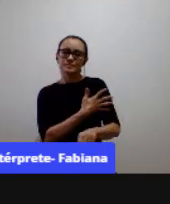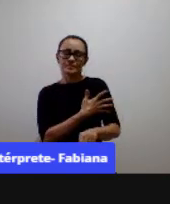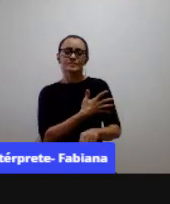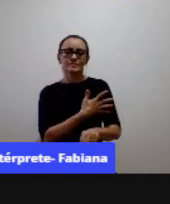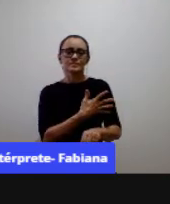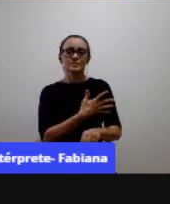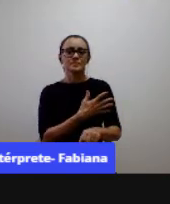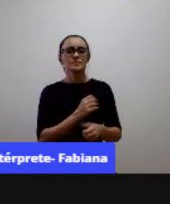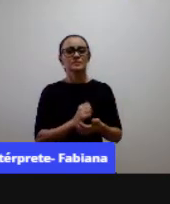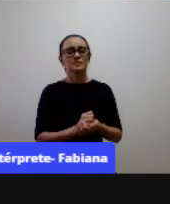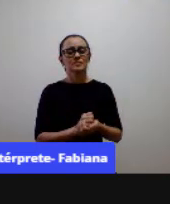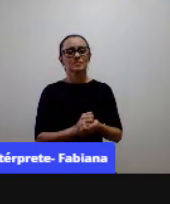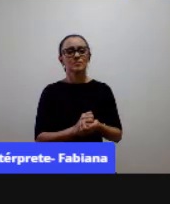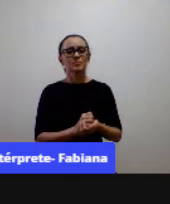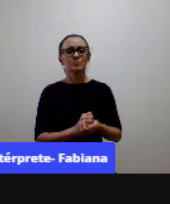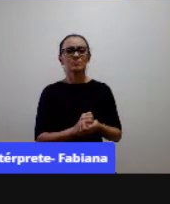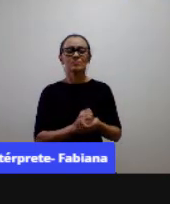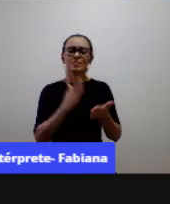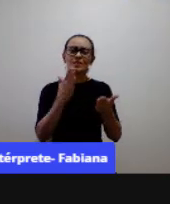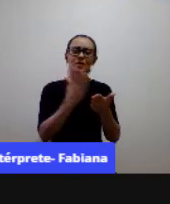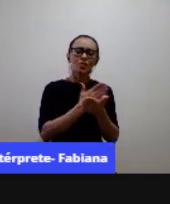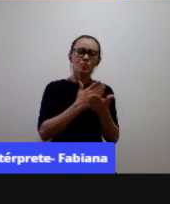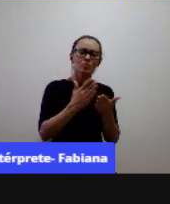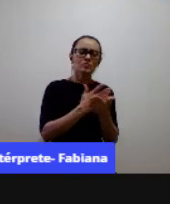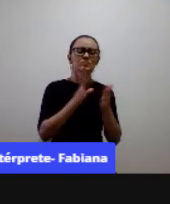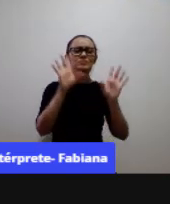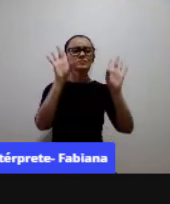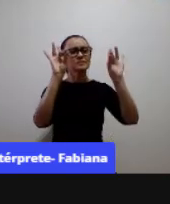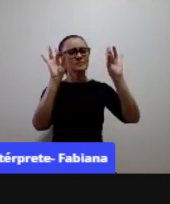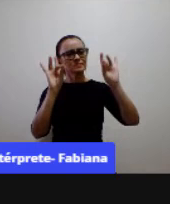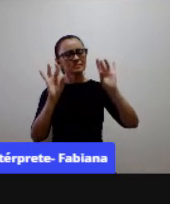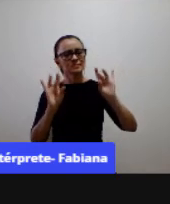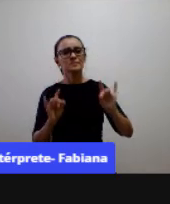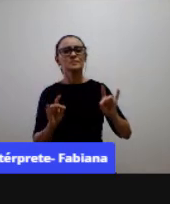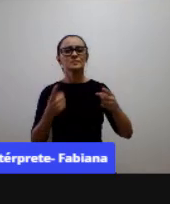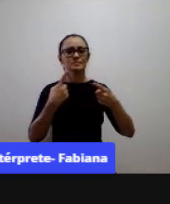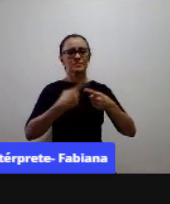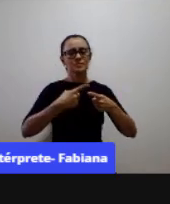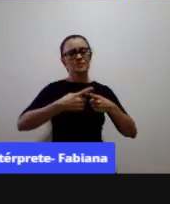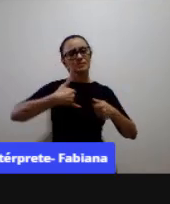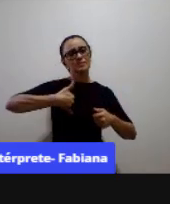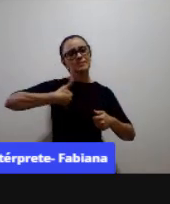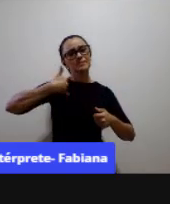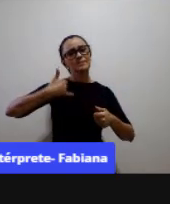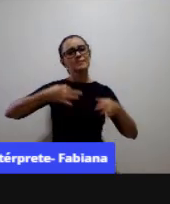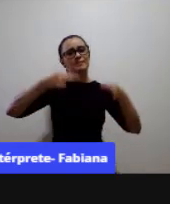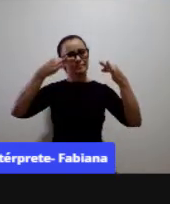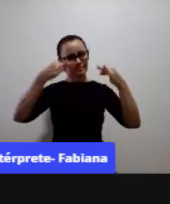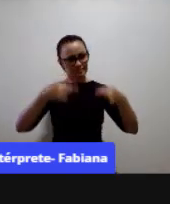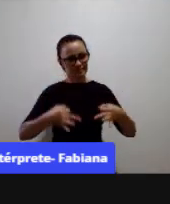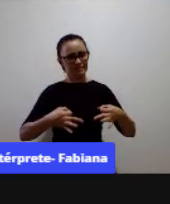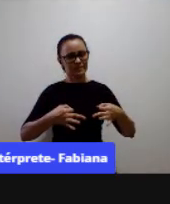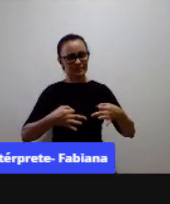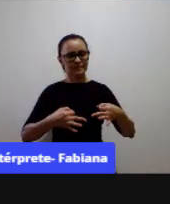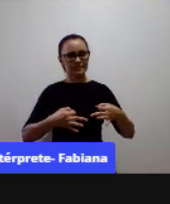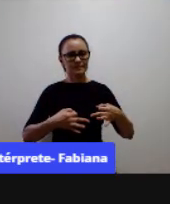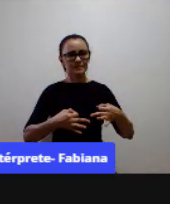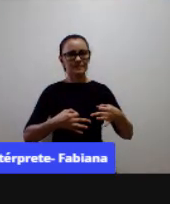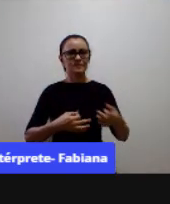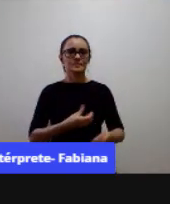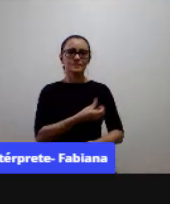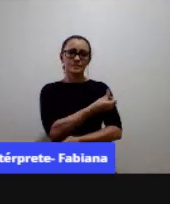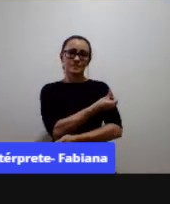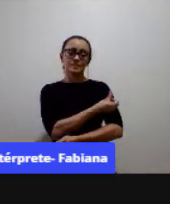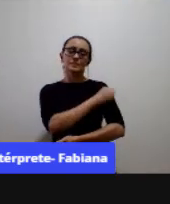ser com situações mais específicas da faixa etária que compreende esse ensino fundamental. Tá?